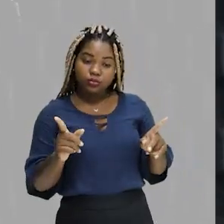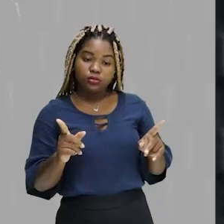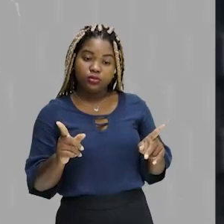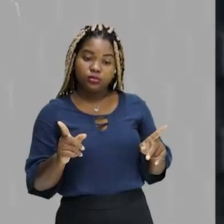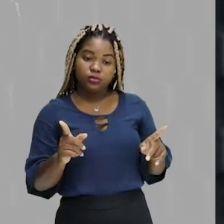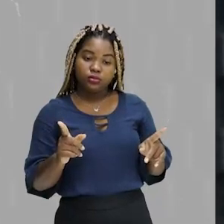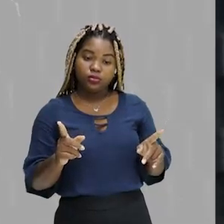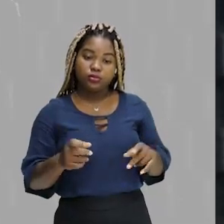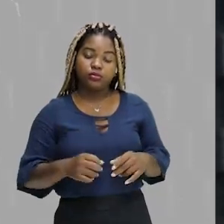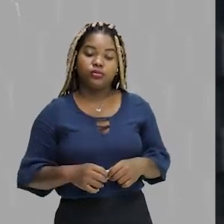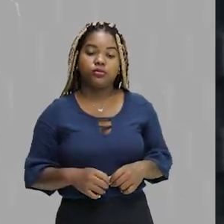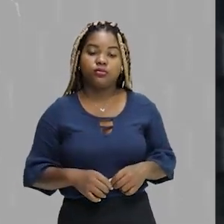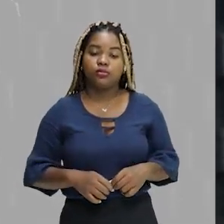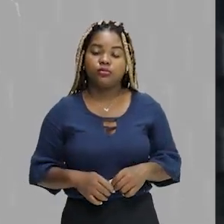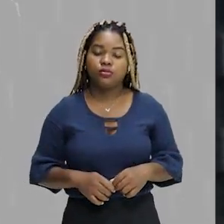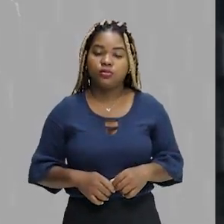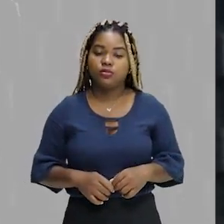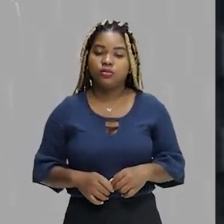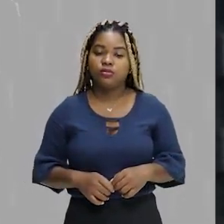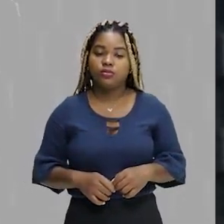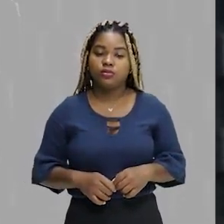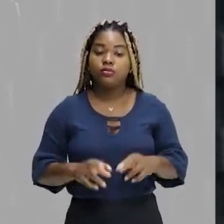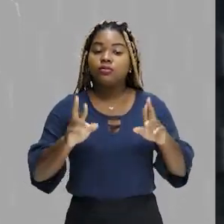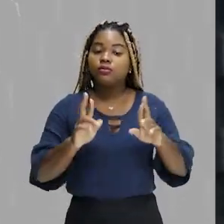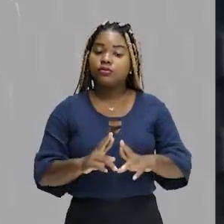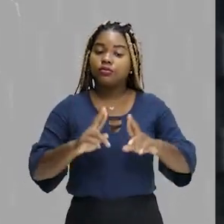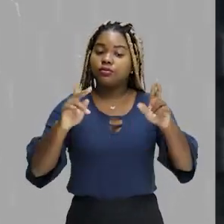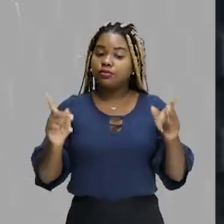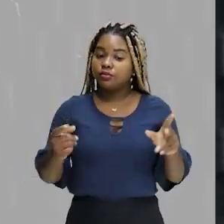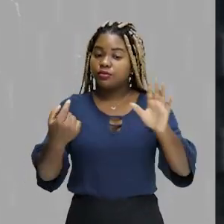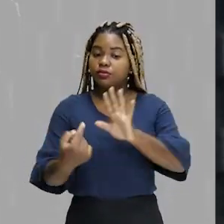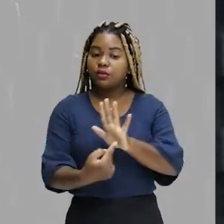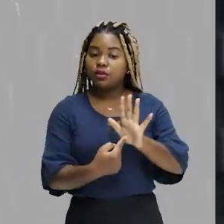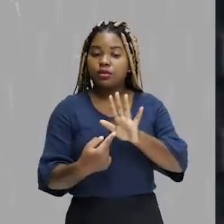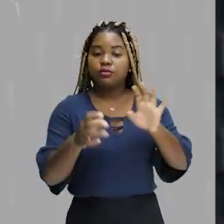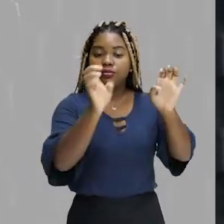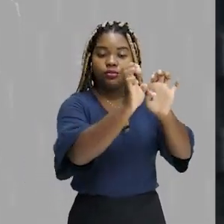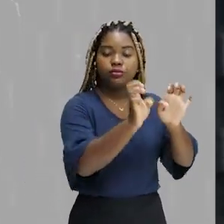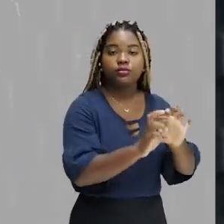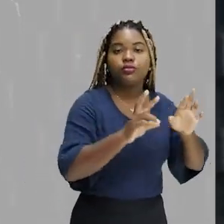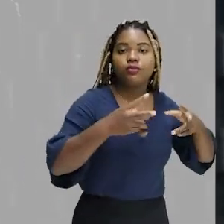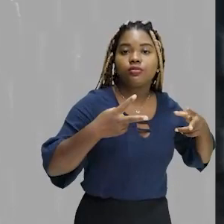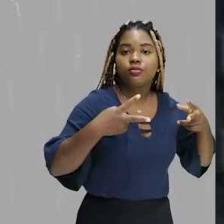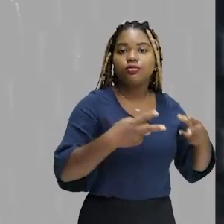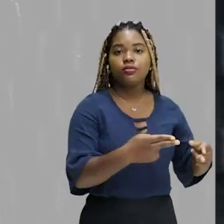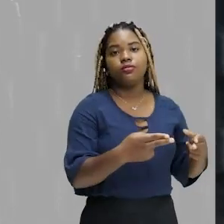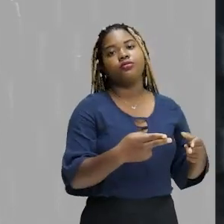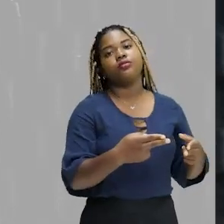butano e o metilpropano. São compostos diferentes que apresentam, ó, a mesma fórmula molecular,